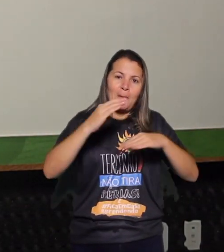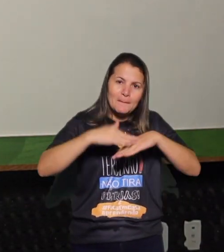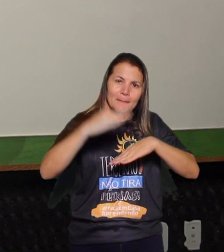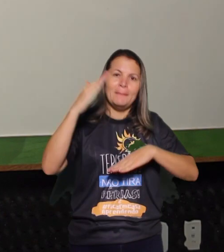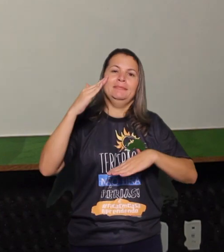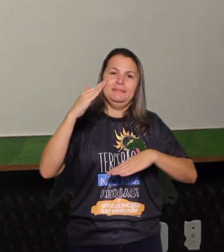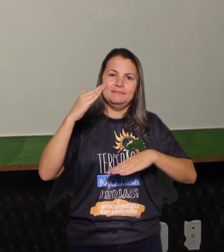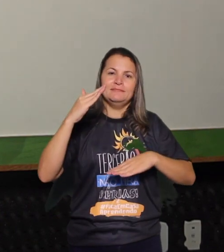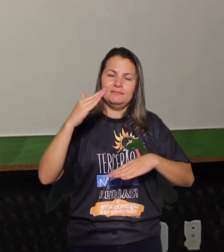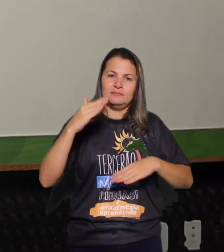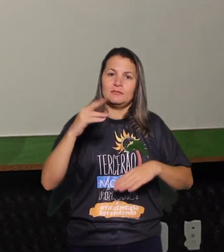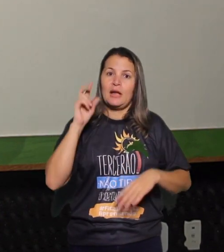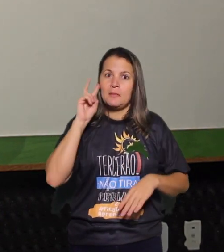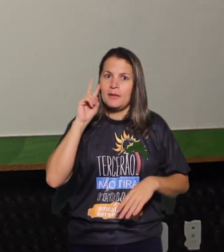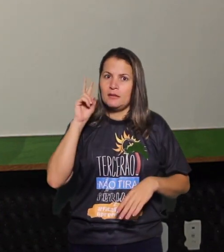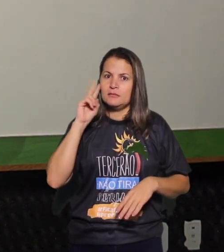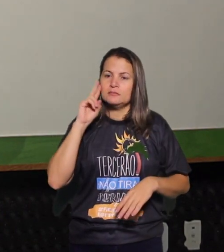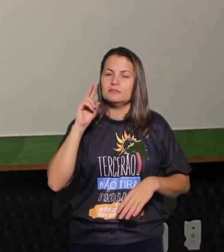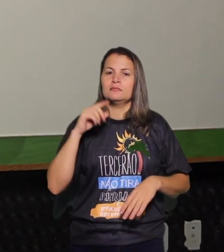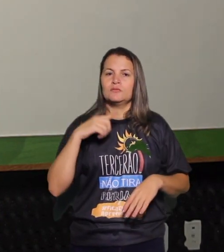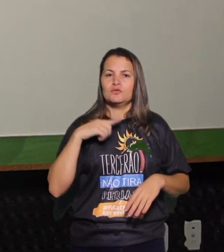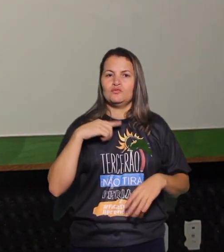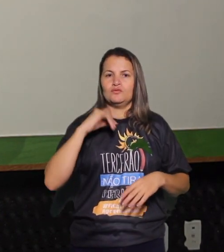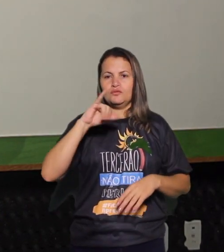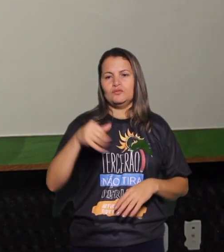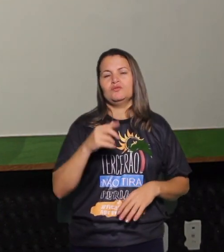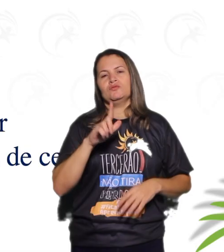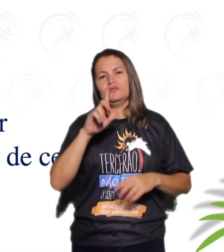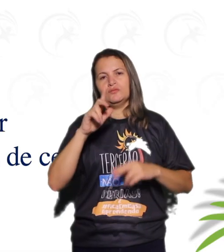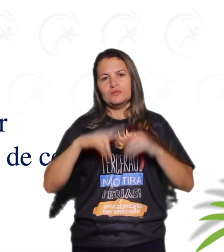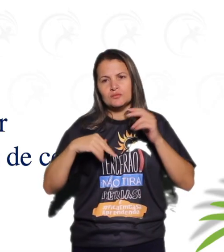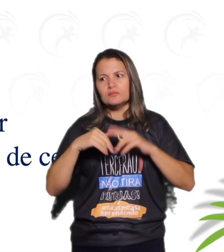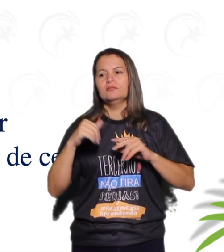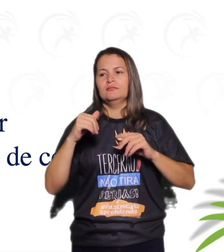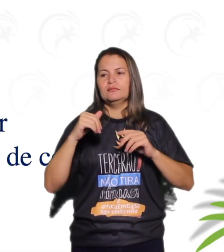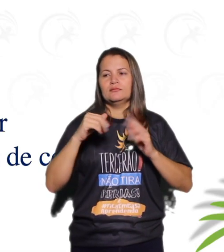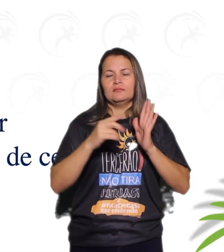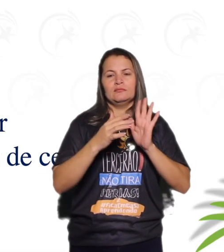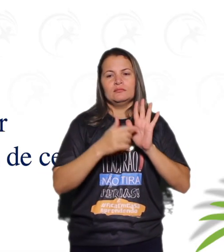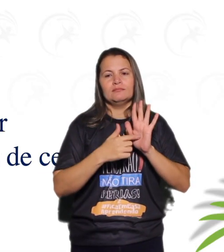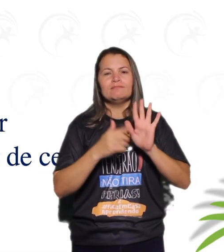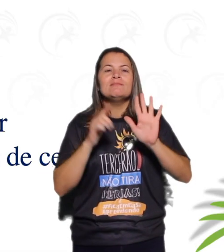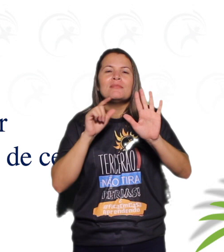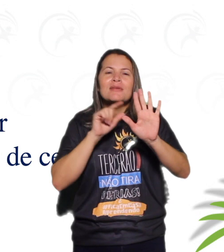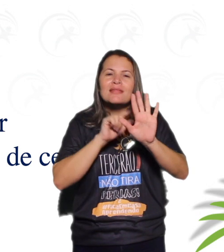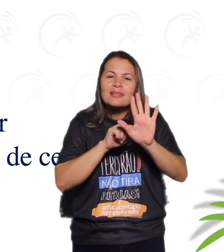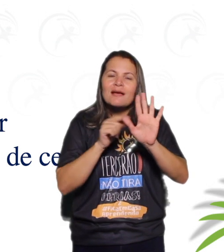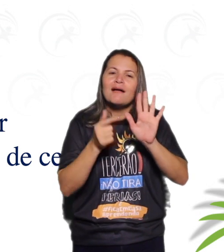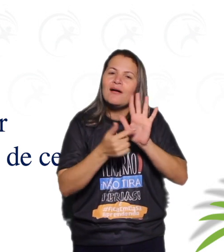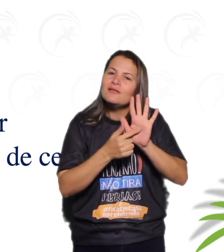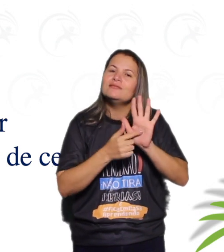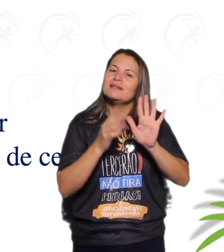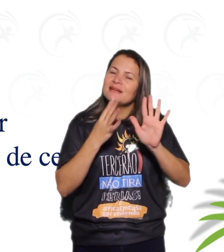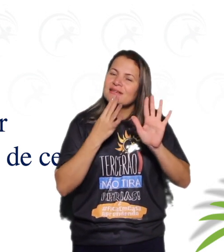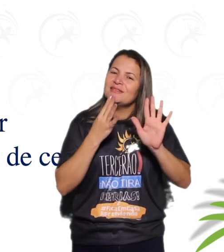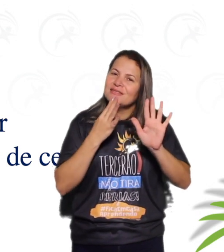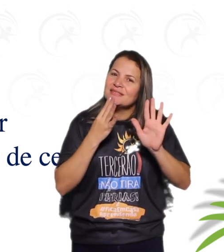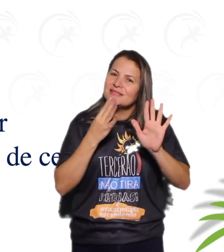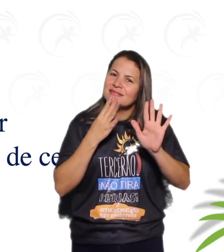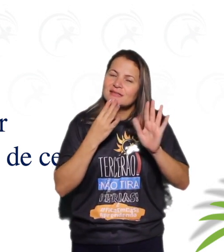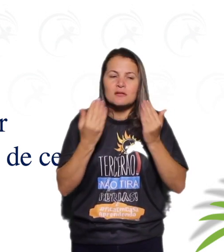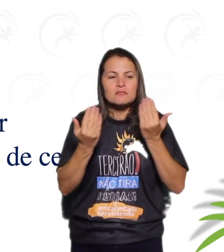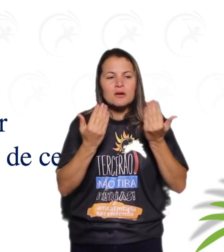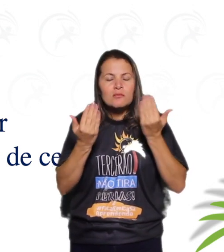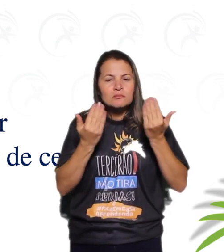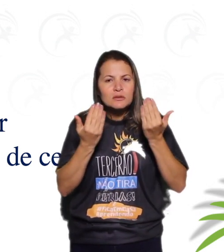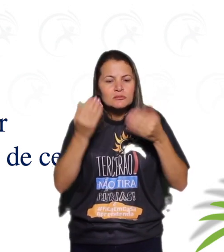ter um simulado ainda no mês de julho. A metáfora é muito conhecida. Ela é uma